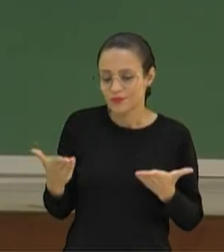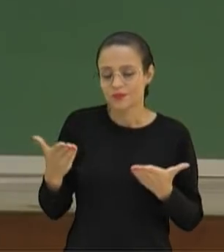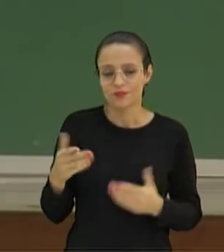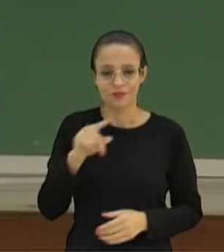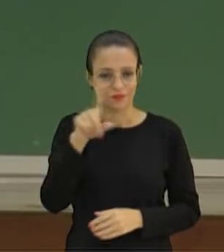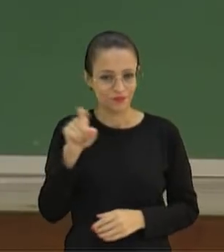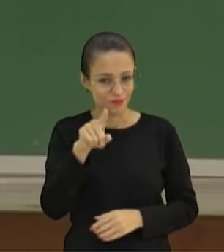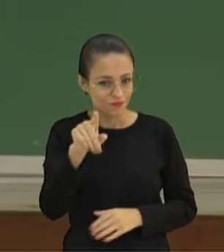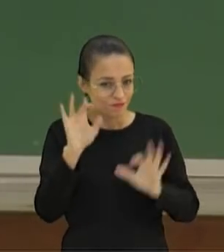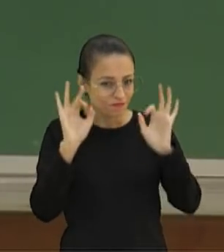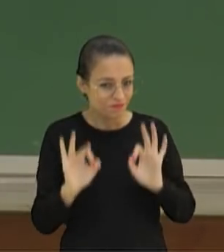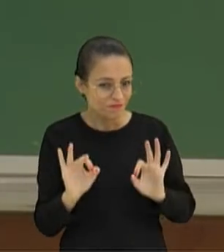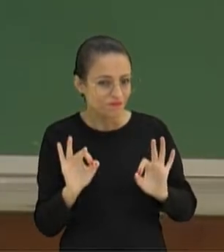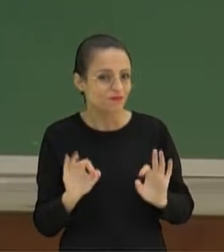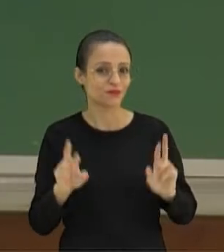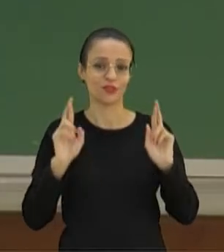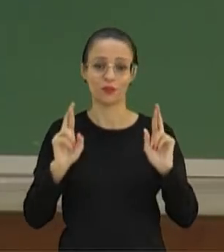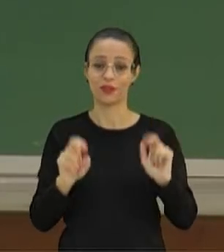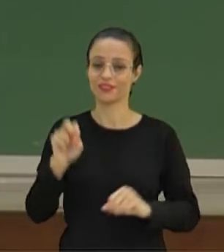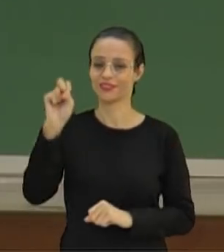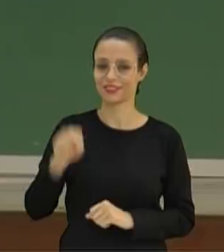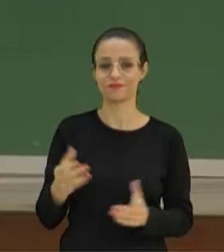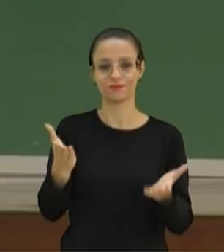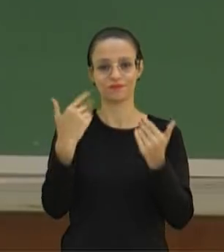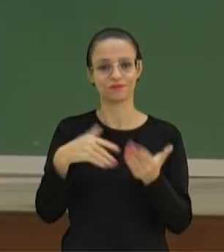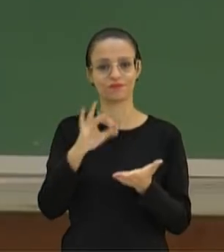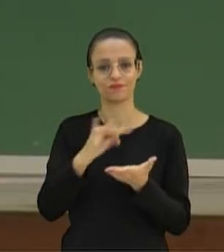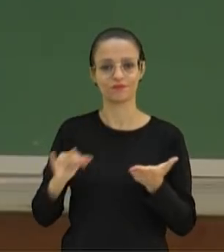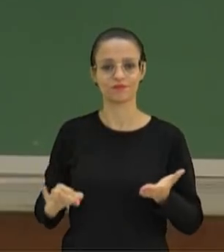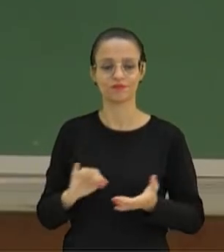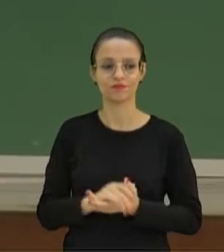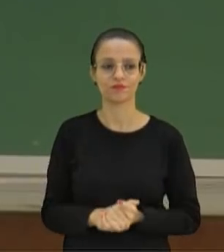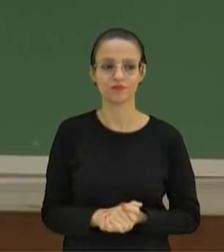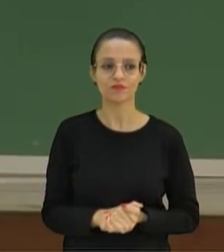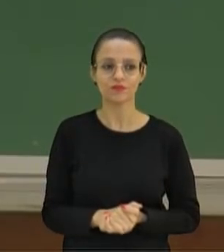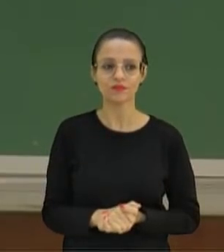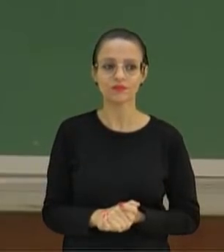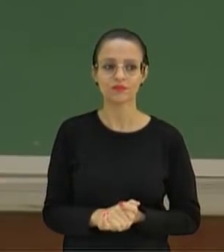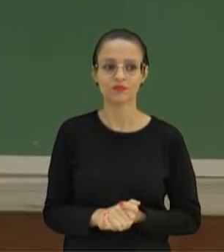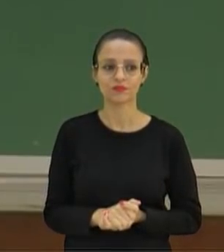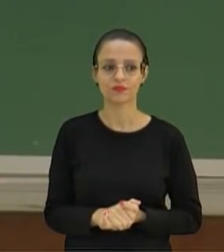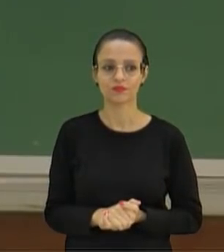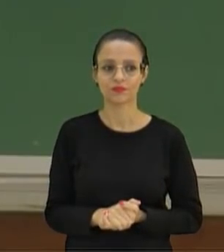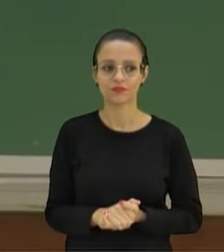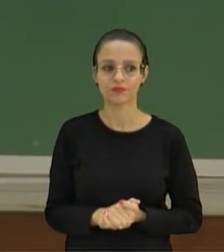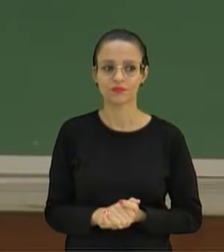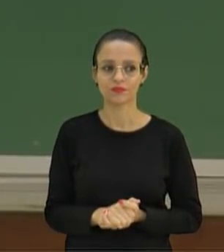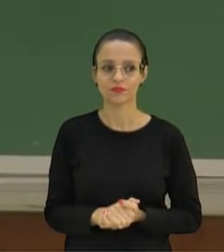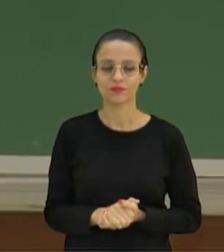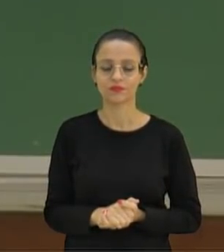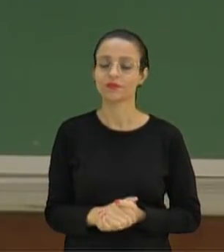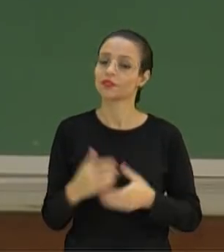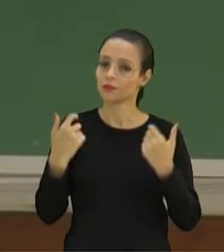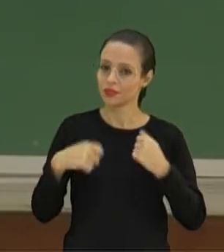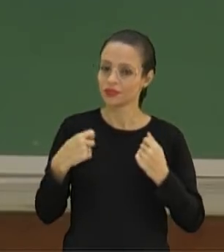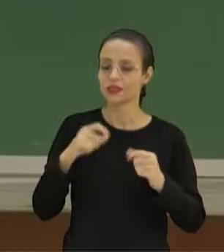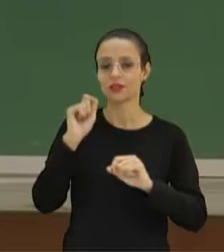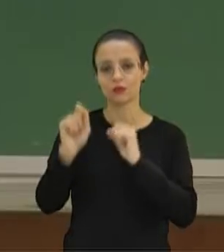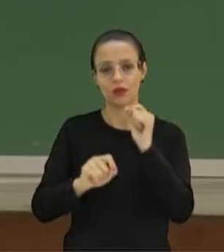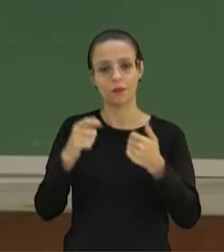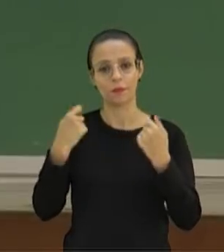que vocês acertaram? Espero que sim. Vamos corrigir com a prof então? Olhem lá, ó. Nós devemos